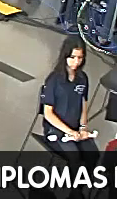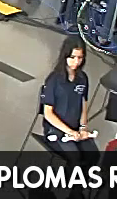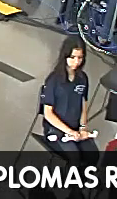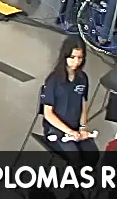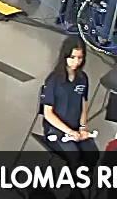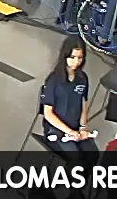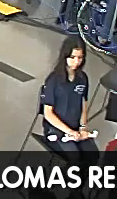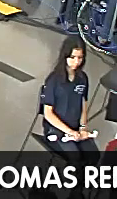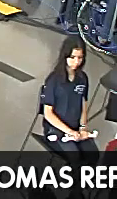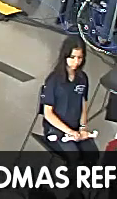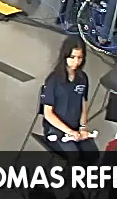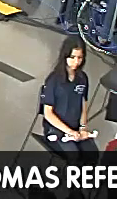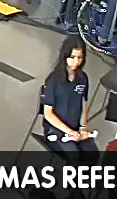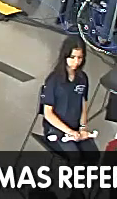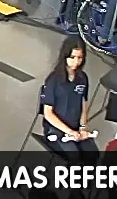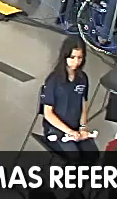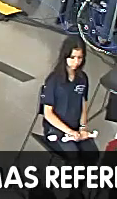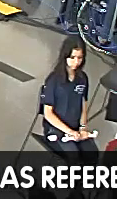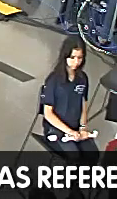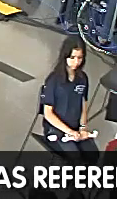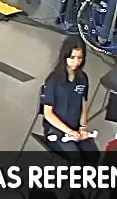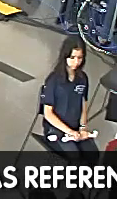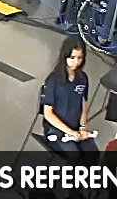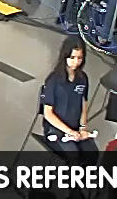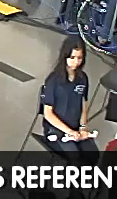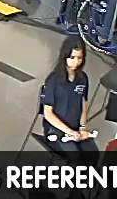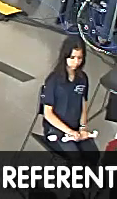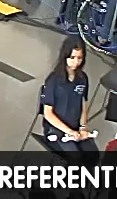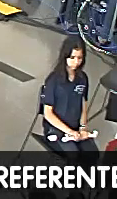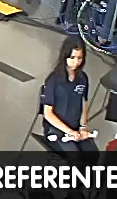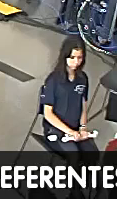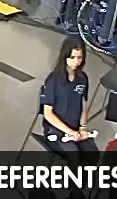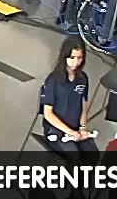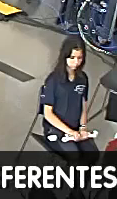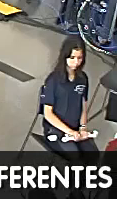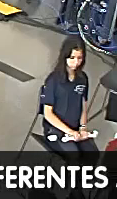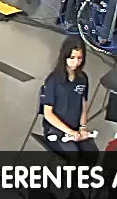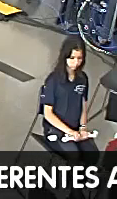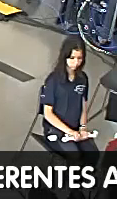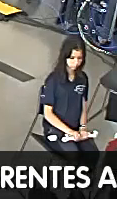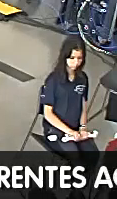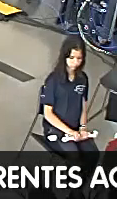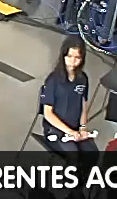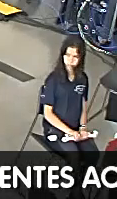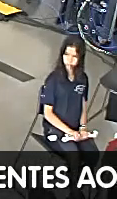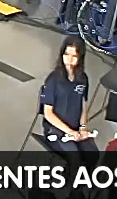grandeza. Então, termino aqui as minhas declarações e convido